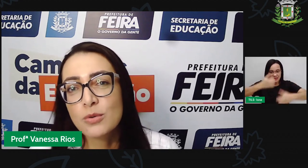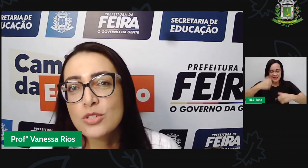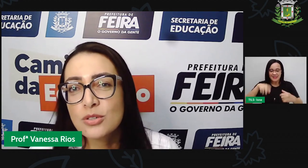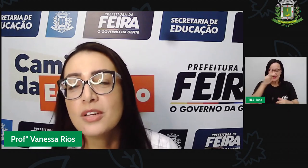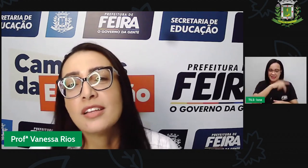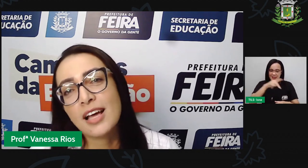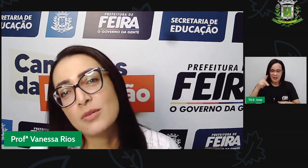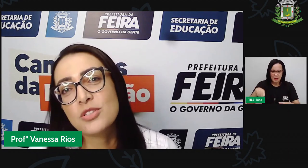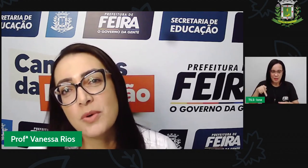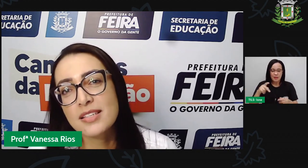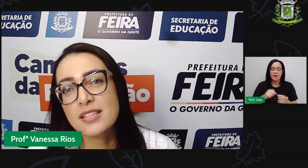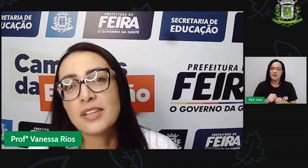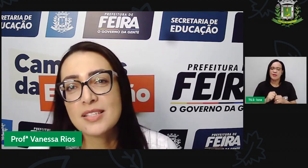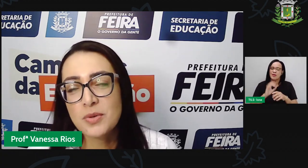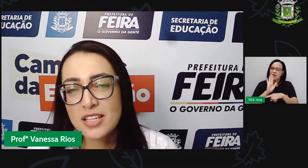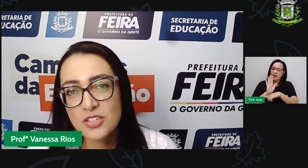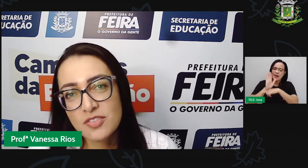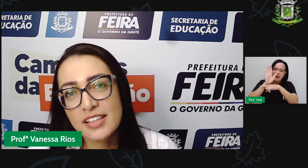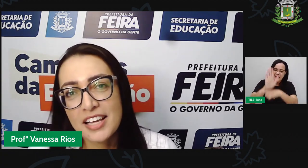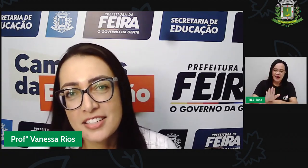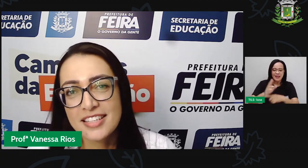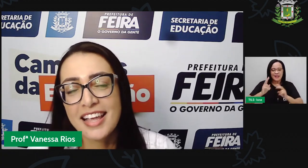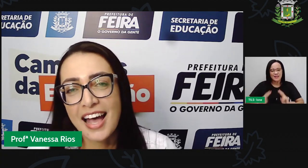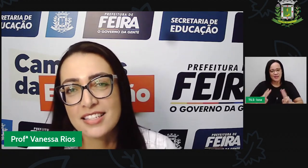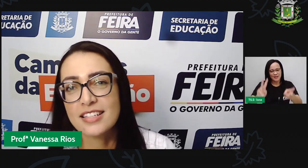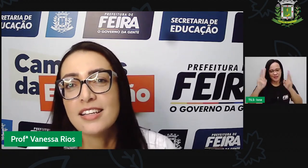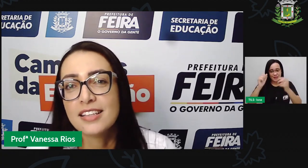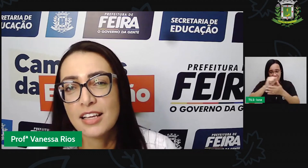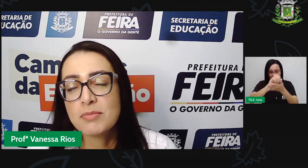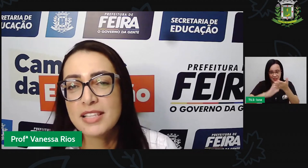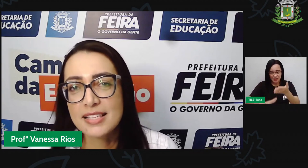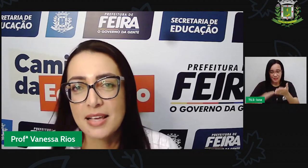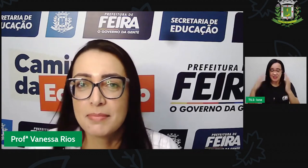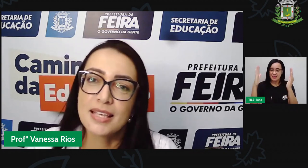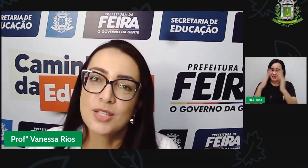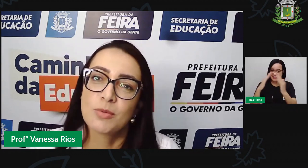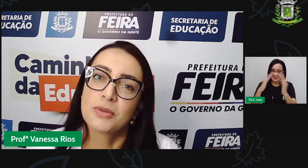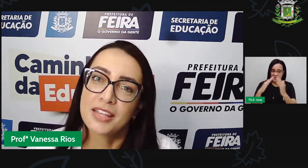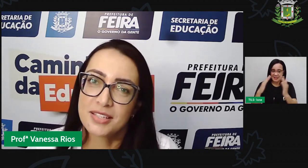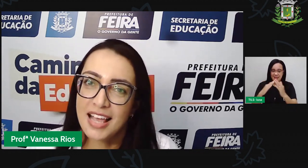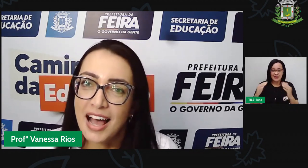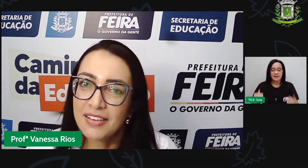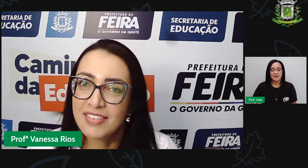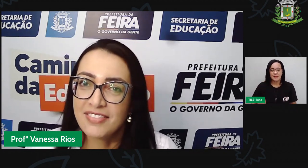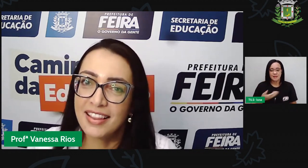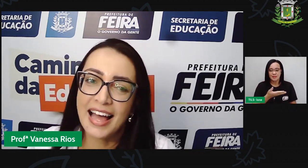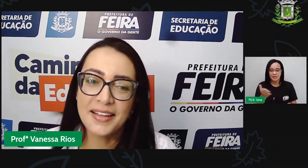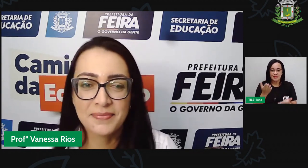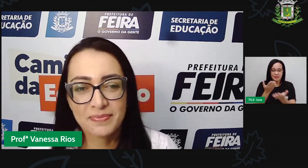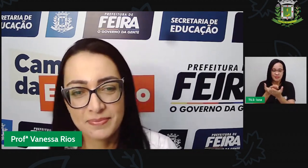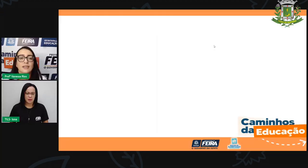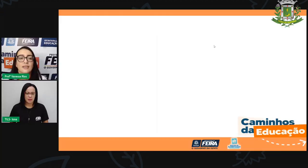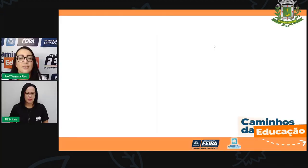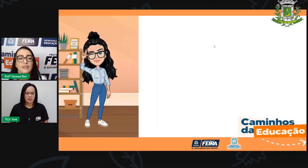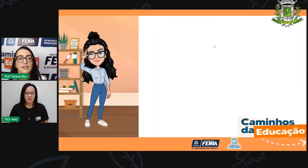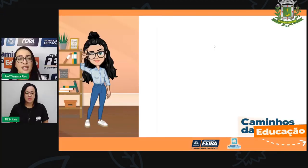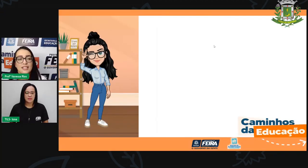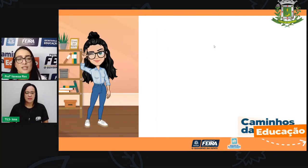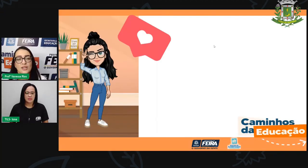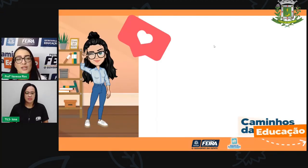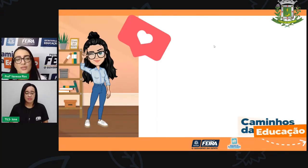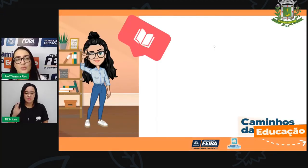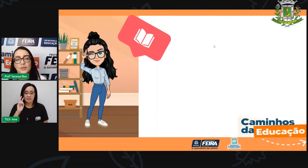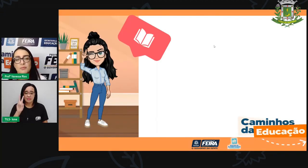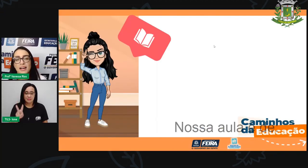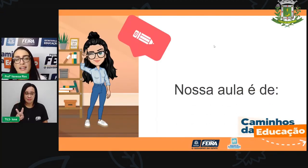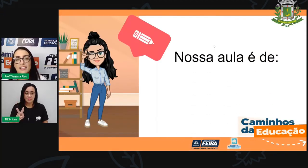seja útil na continuação das suas atividades em casa. Então, vamos lá saber sobre o que nossa aula vai falar? Olha